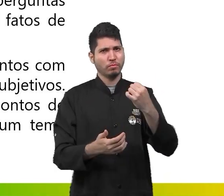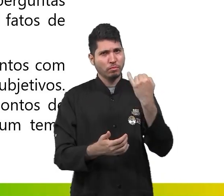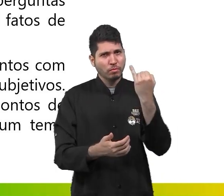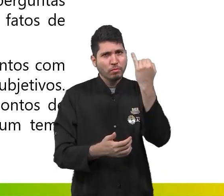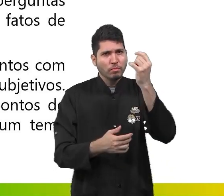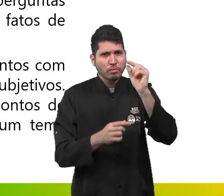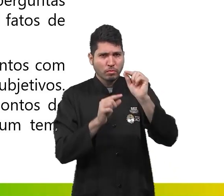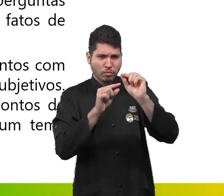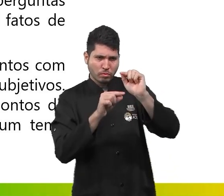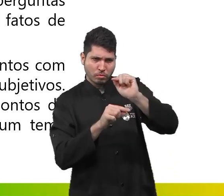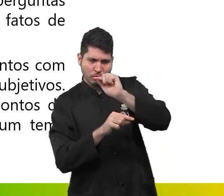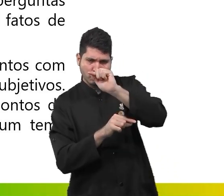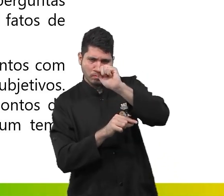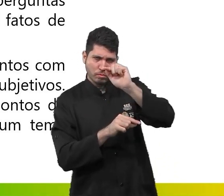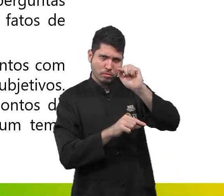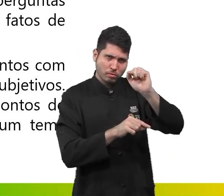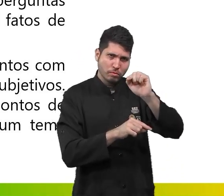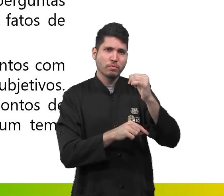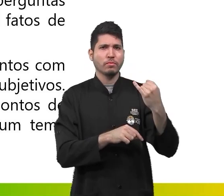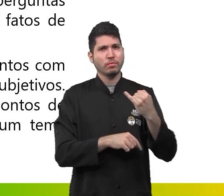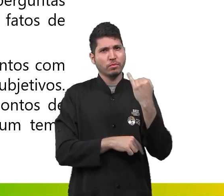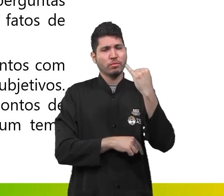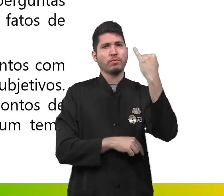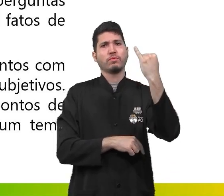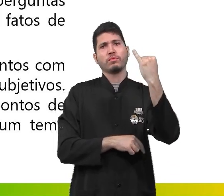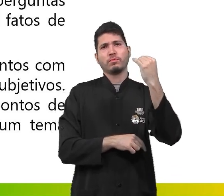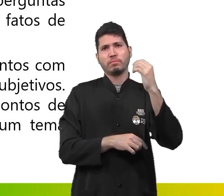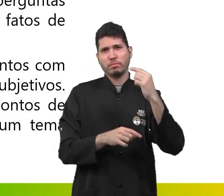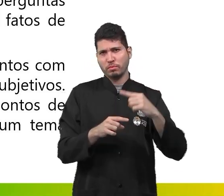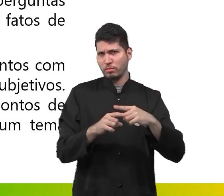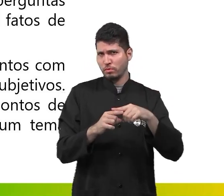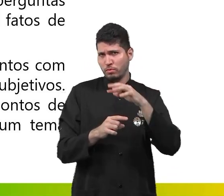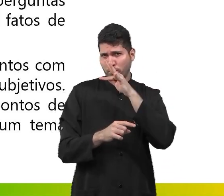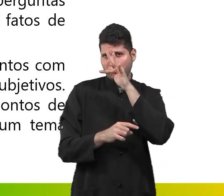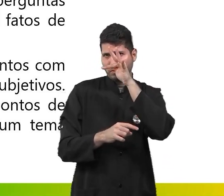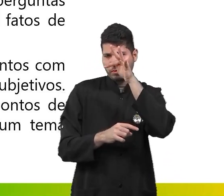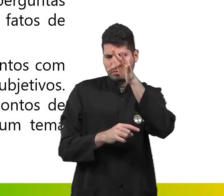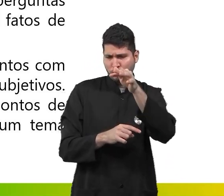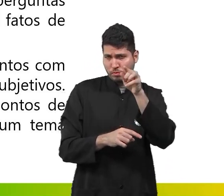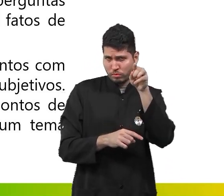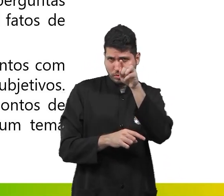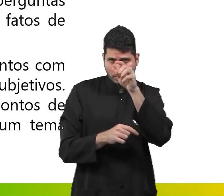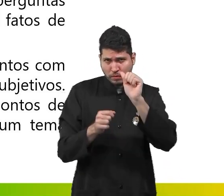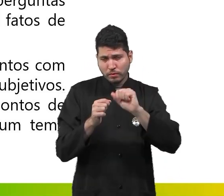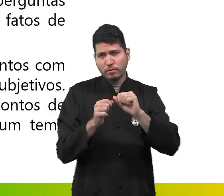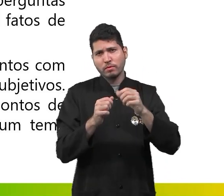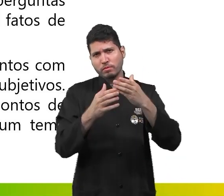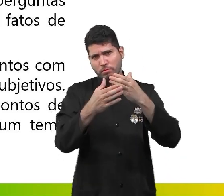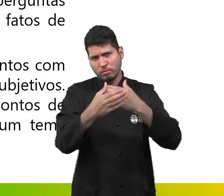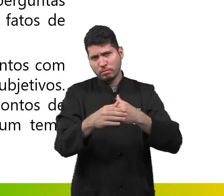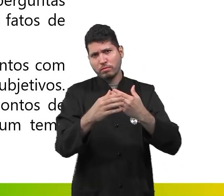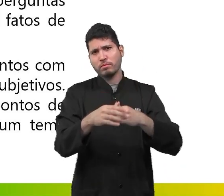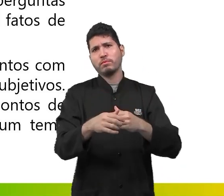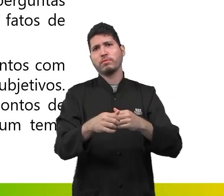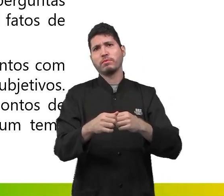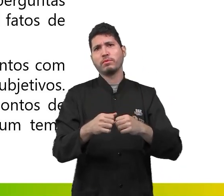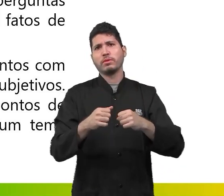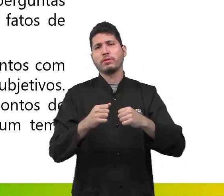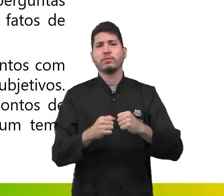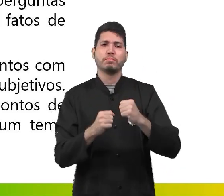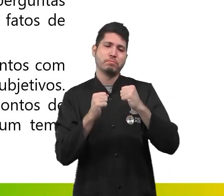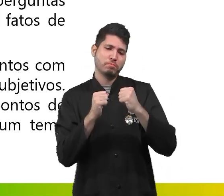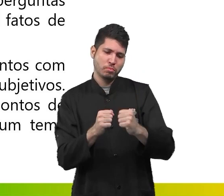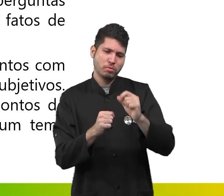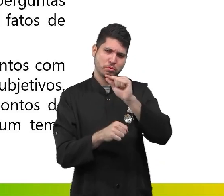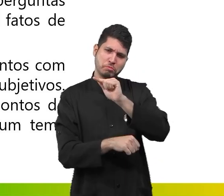faz prova, tá? Porque geralmente algumas bancas e uns concursos da vida aí que vocês fizerem, pode trocar aí, né? Essa palavra,